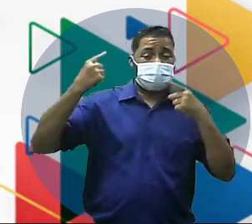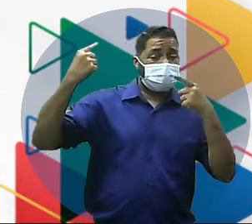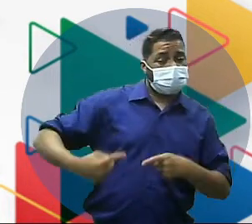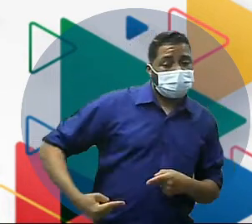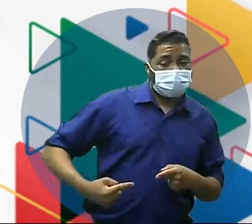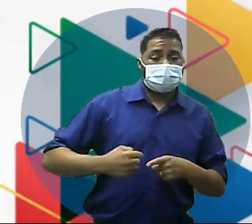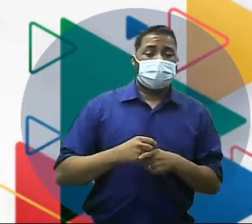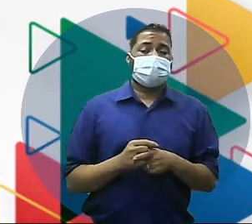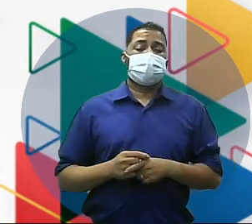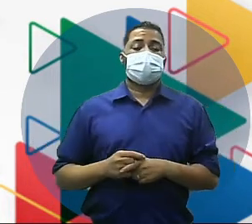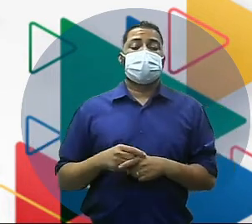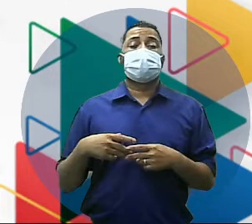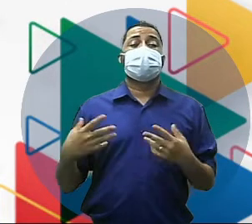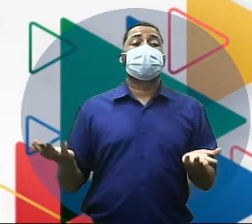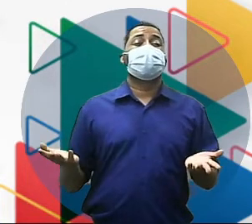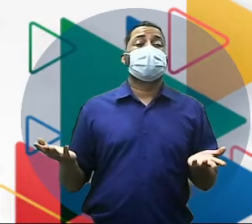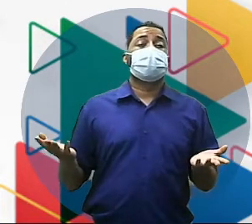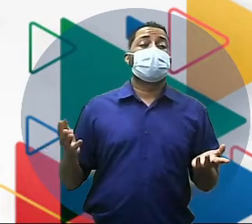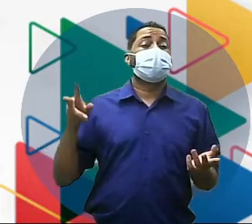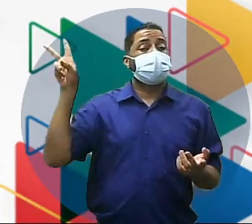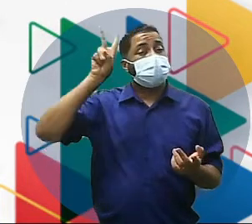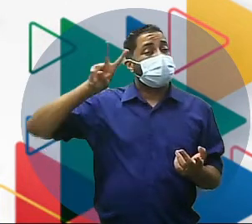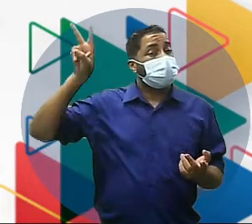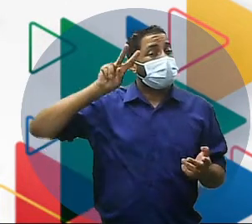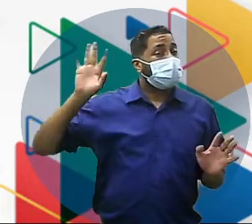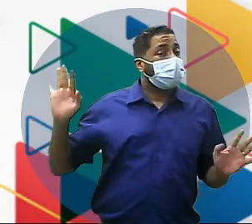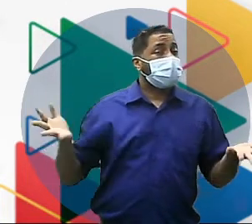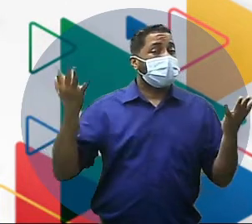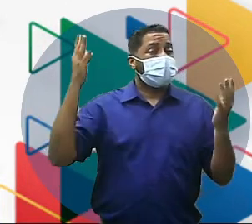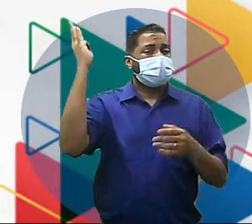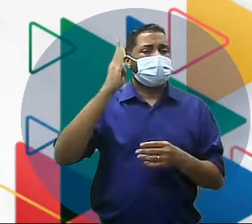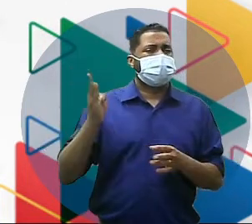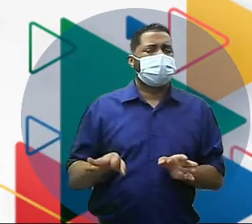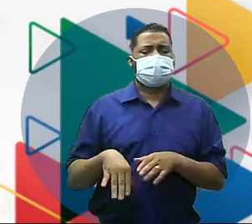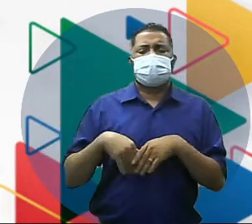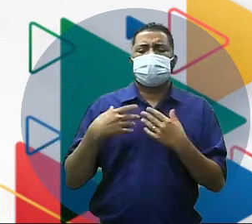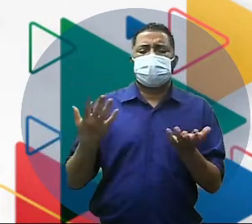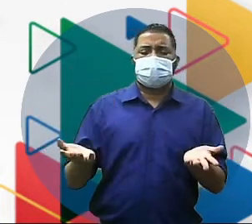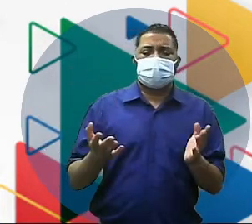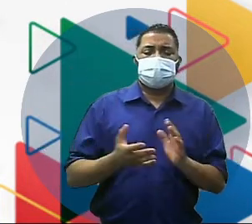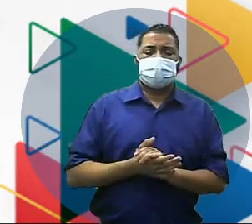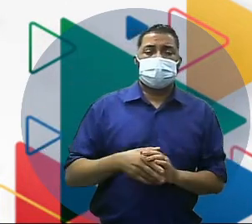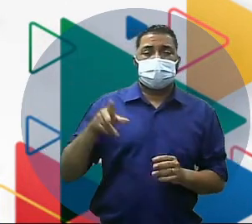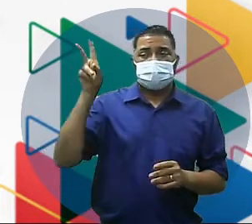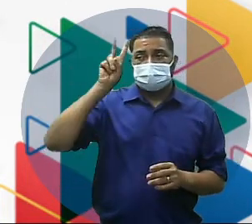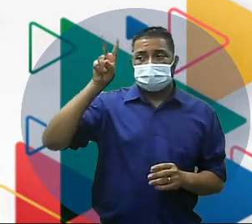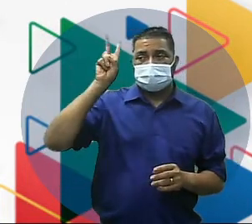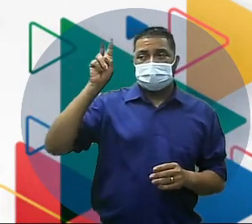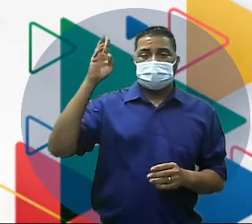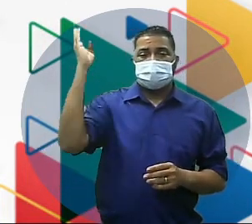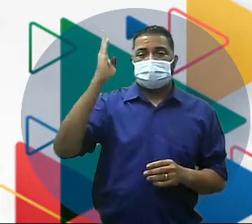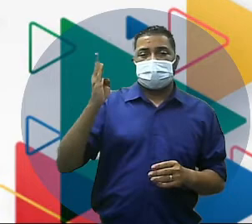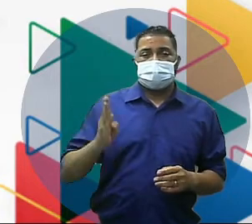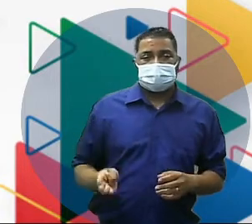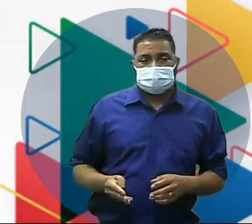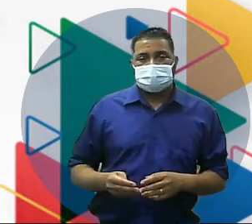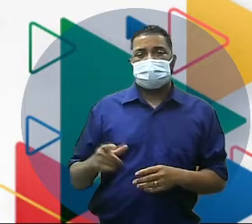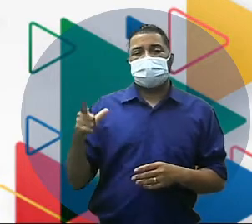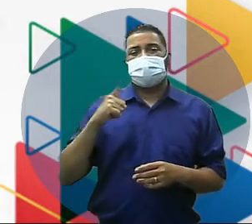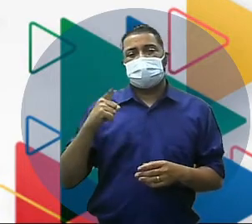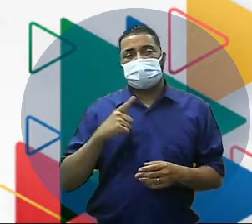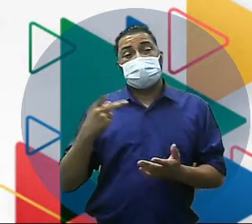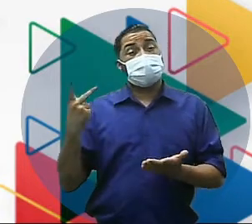contra o seguinte evento histórico nacional. Que evento histórico nacional